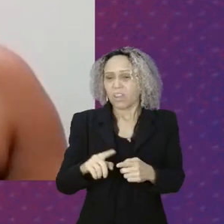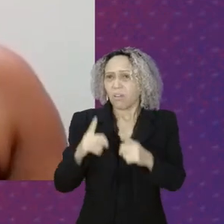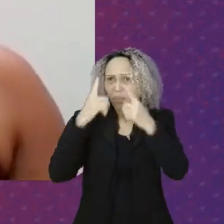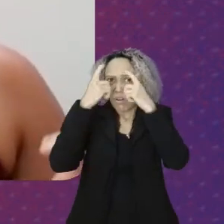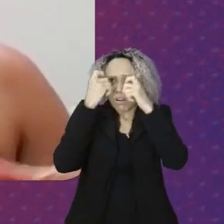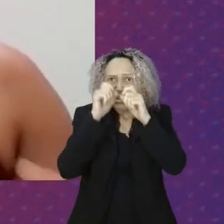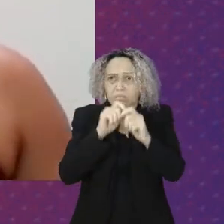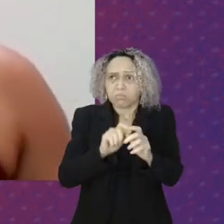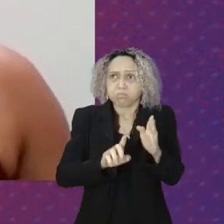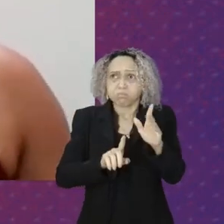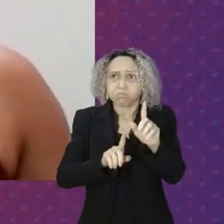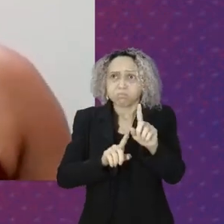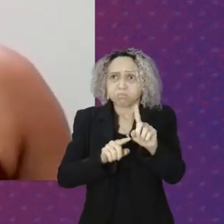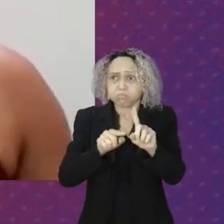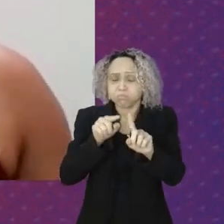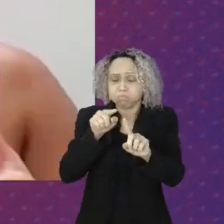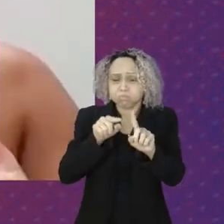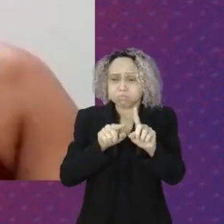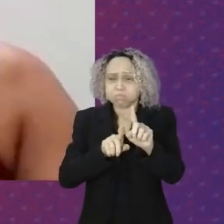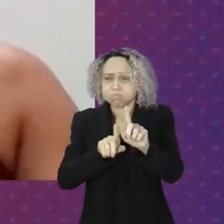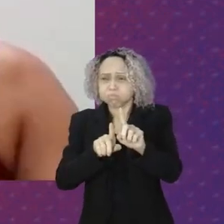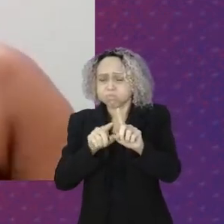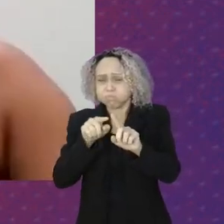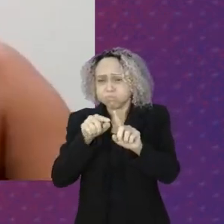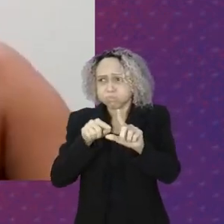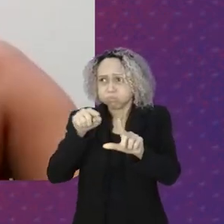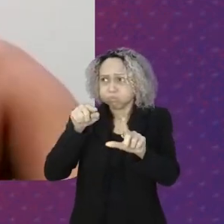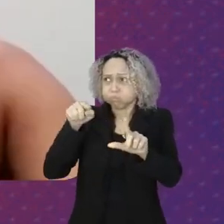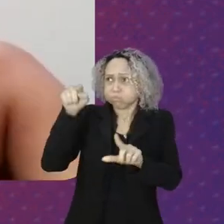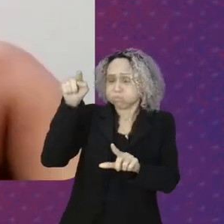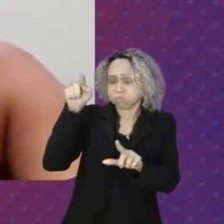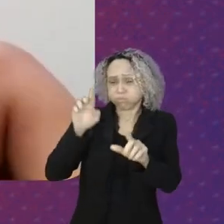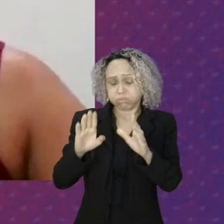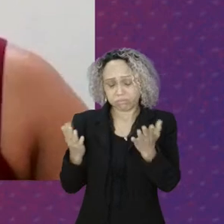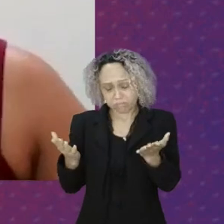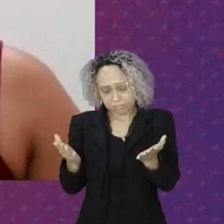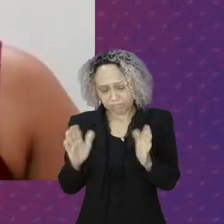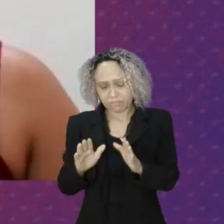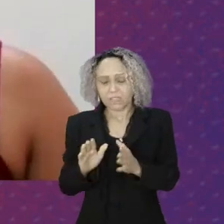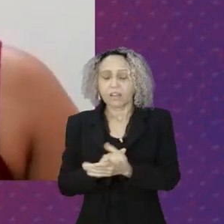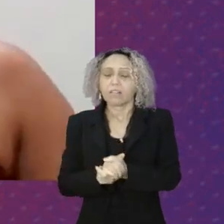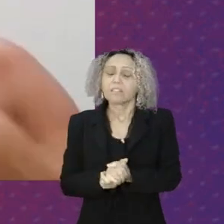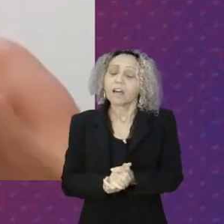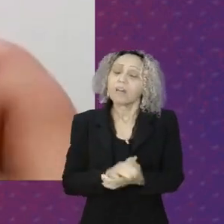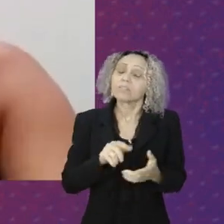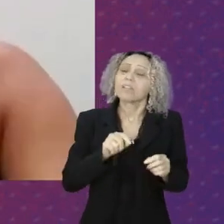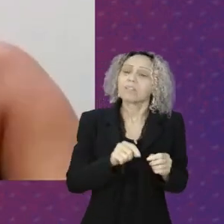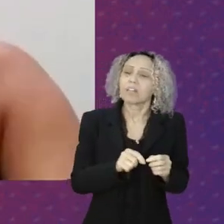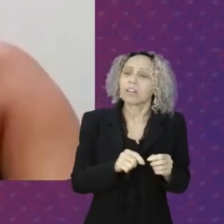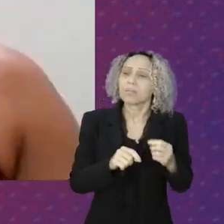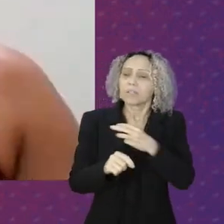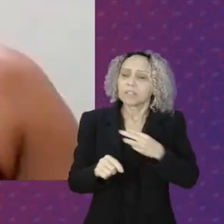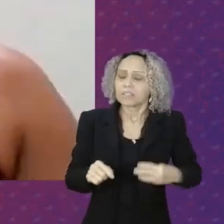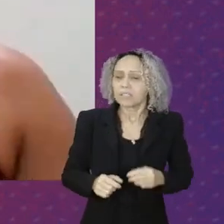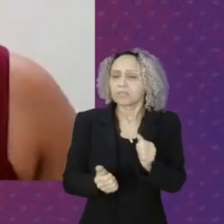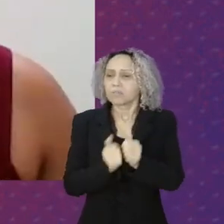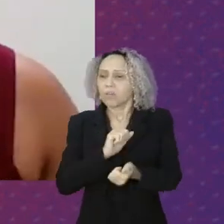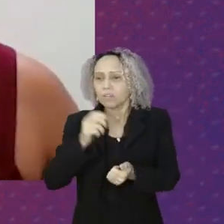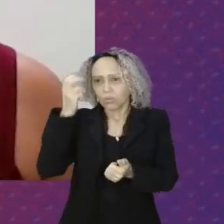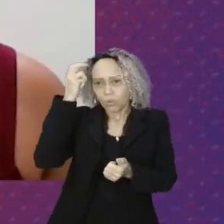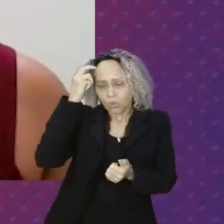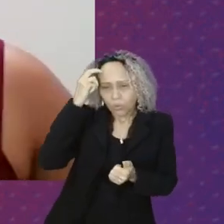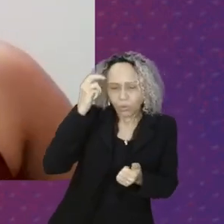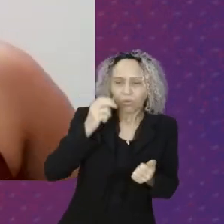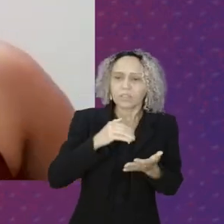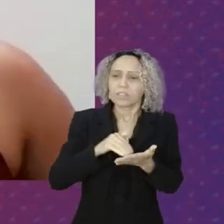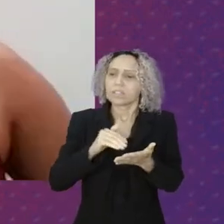E a partir disso foi articulando com o Ministério da Educação, o Ministério dos Esportes, a Cultura, as Secretarias de Juventude, de Igualdade